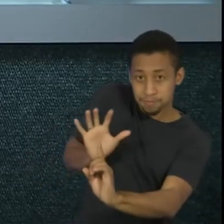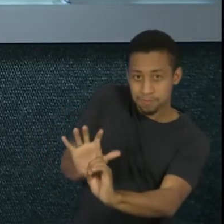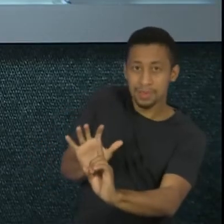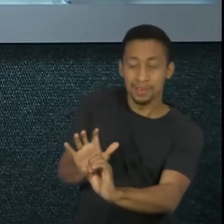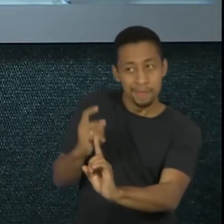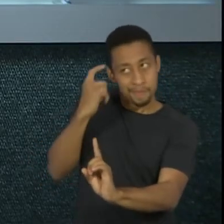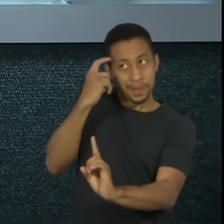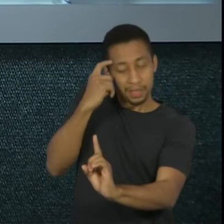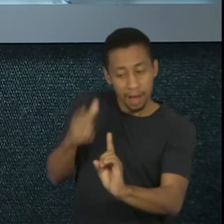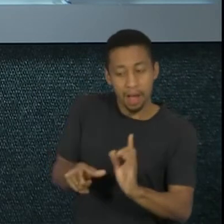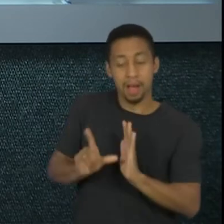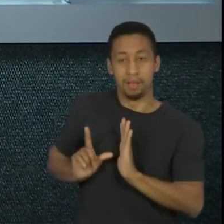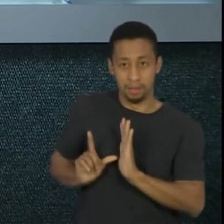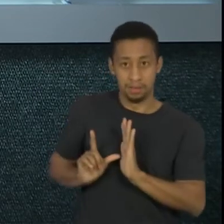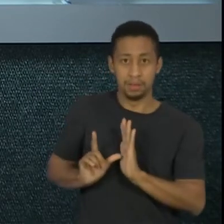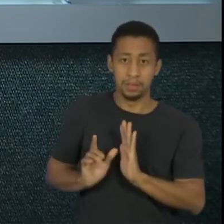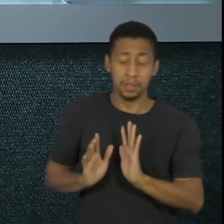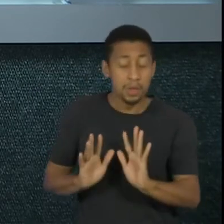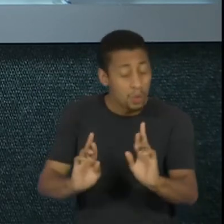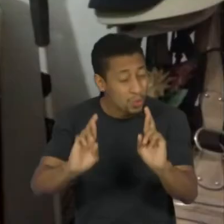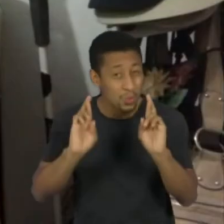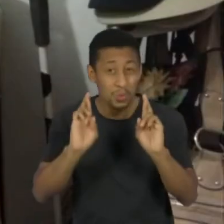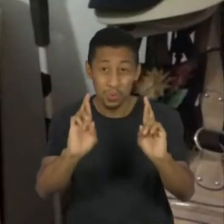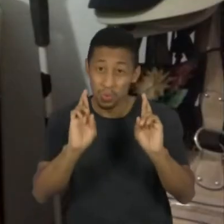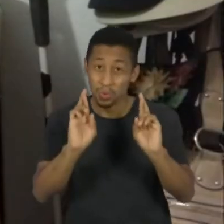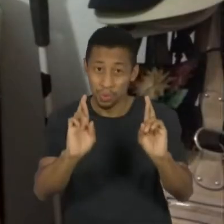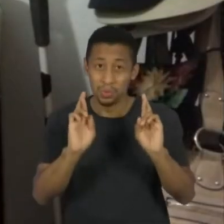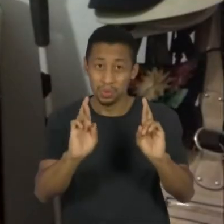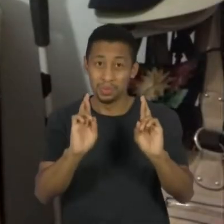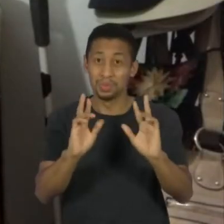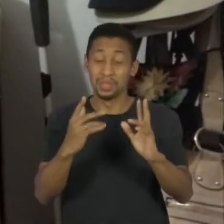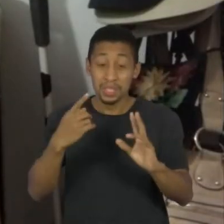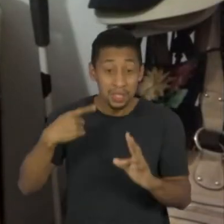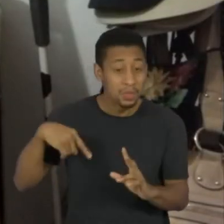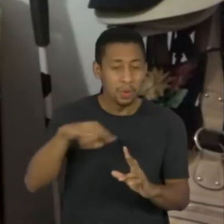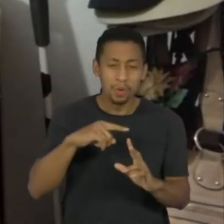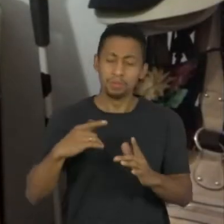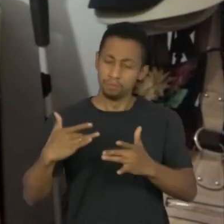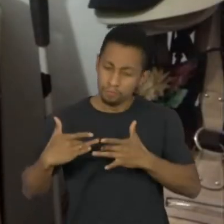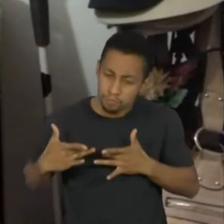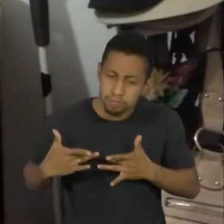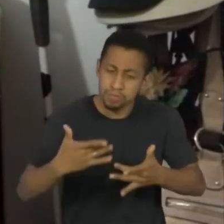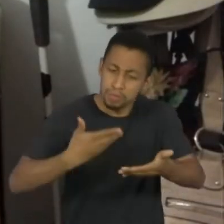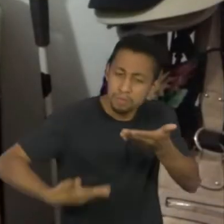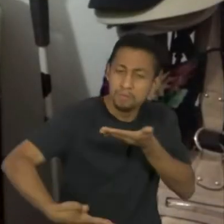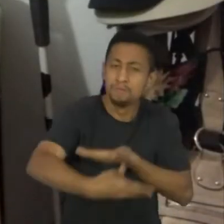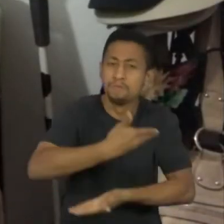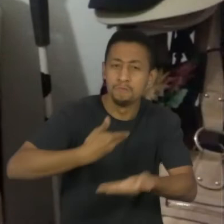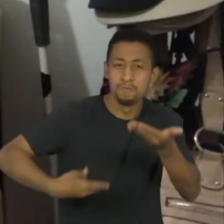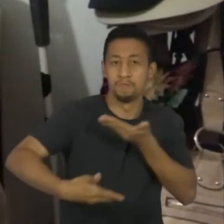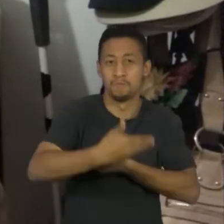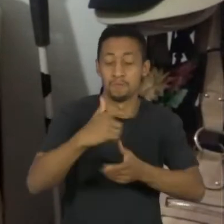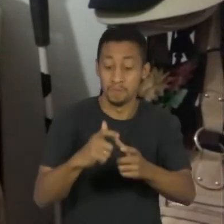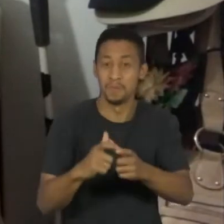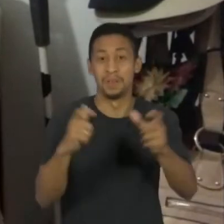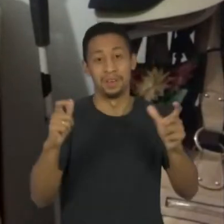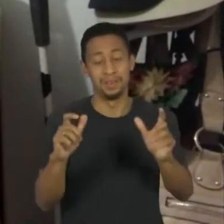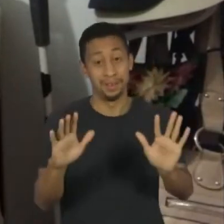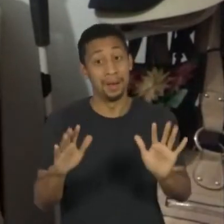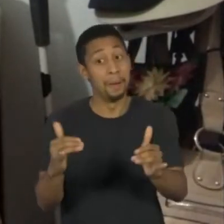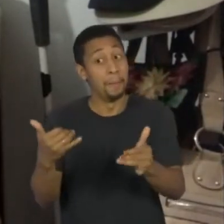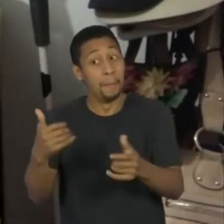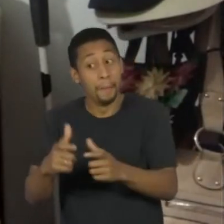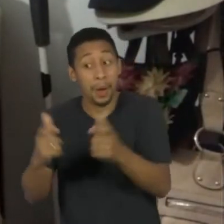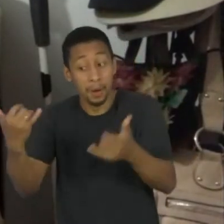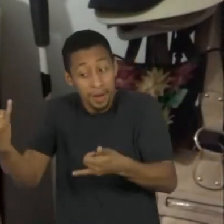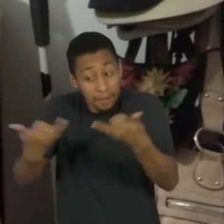ter eu espero que a gente tenha um espírito solidário um pouco maior. Dizem que isso é uma lenda, né? Dizem